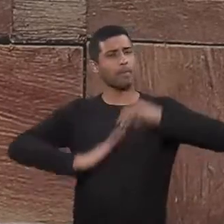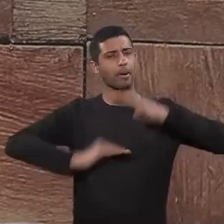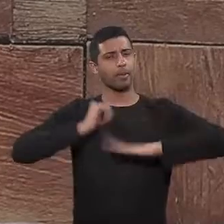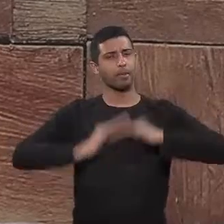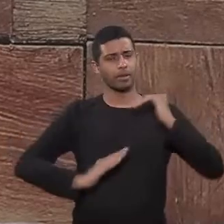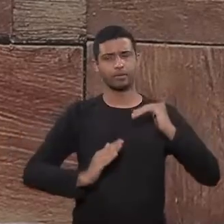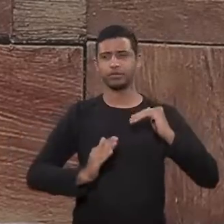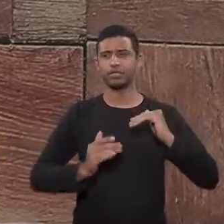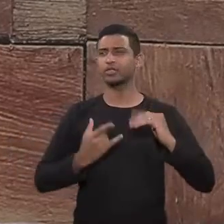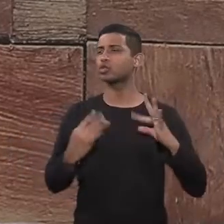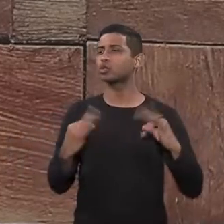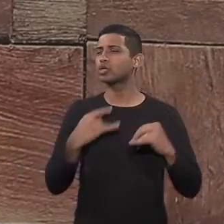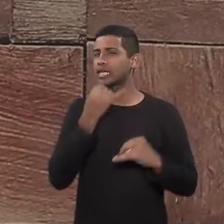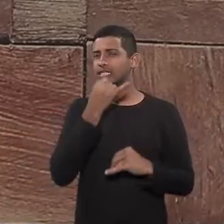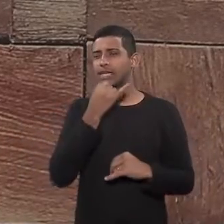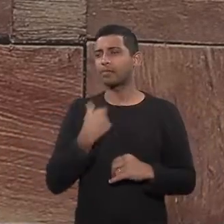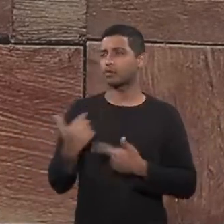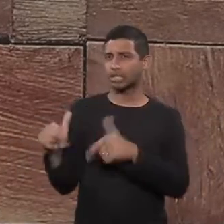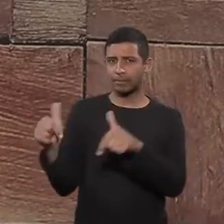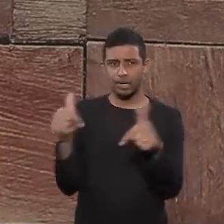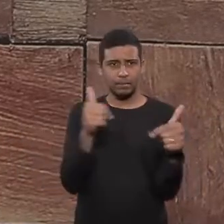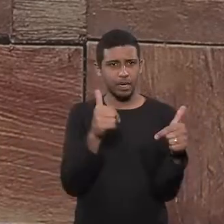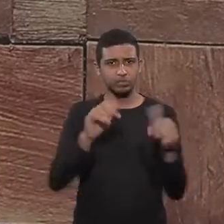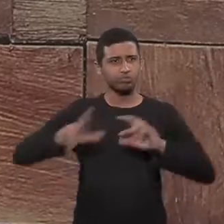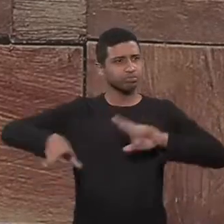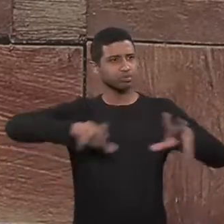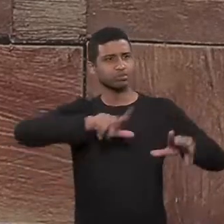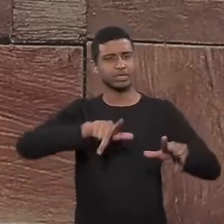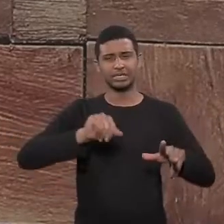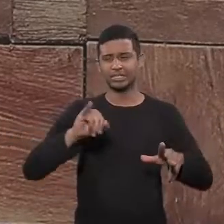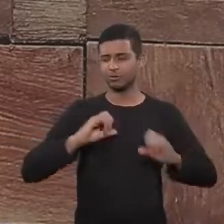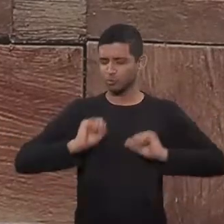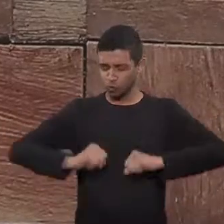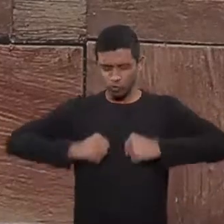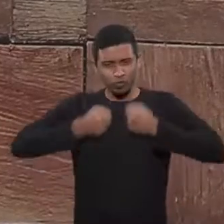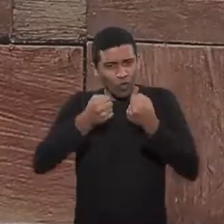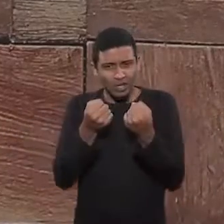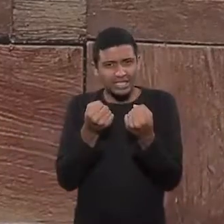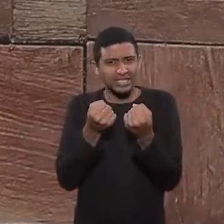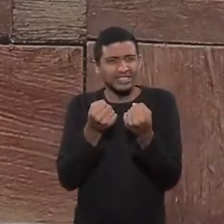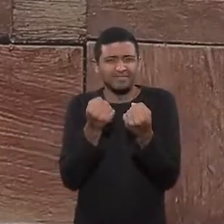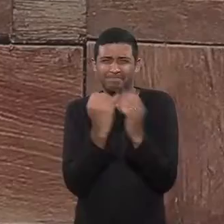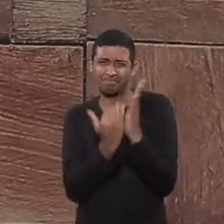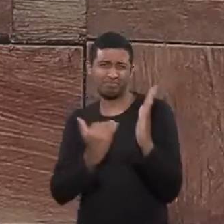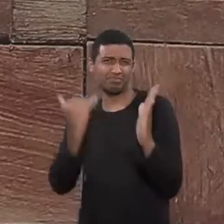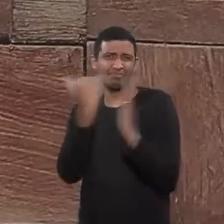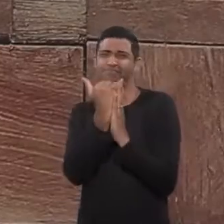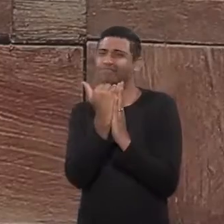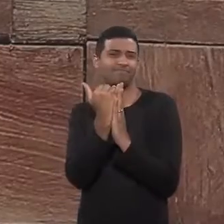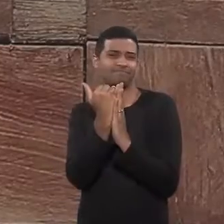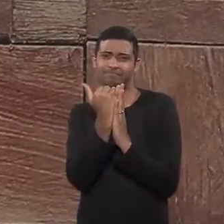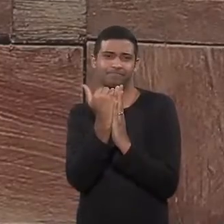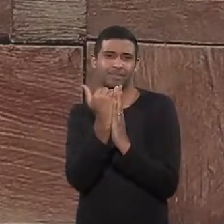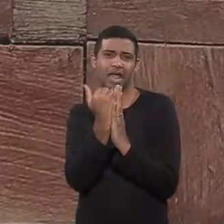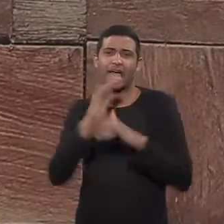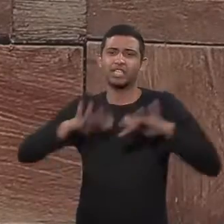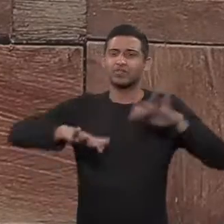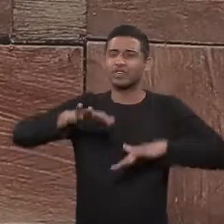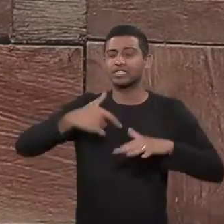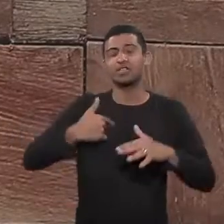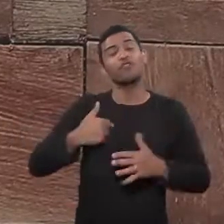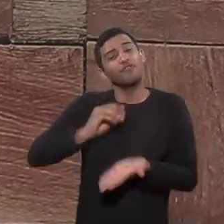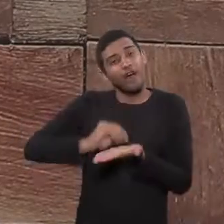né? Rogério, assim, tudo que eu pego para fazer, se eu não faço com a maior excelência, é porque eu talvez não tenha atingido ainda o nível